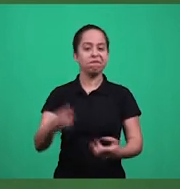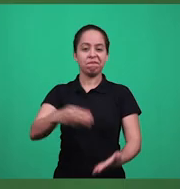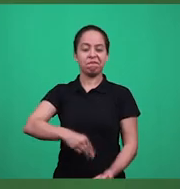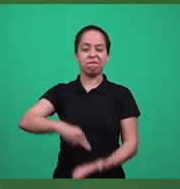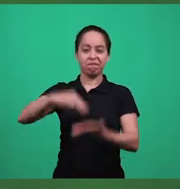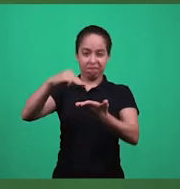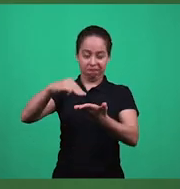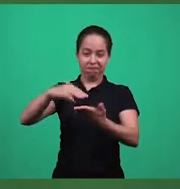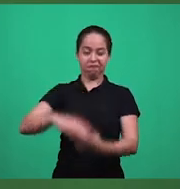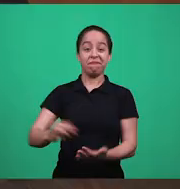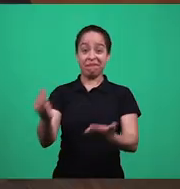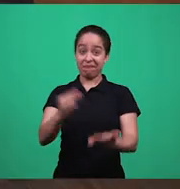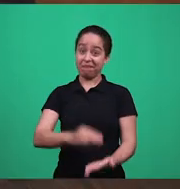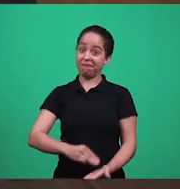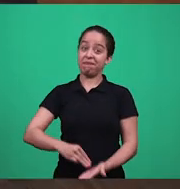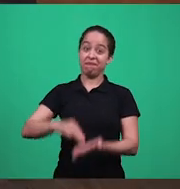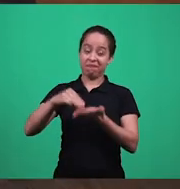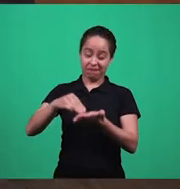Maranata.